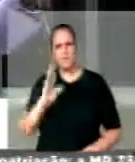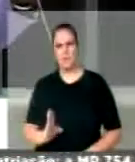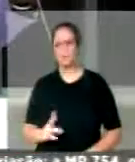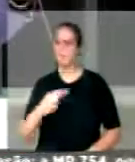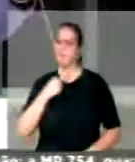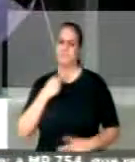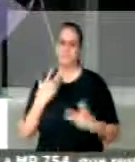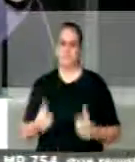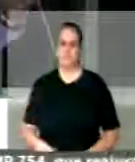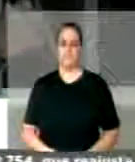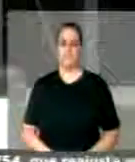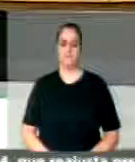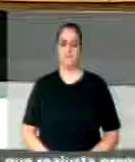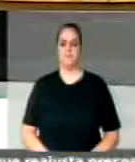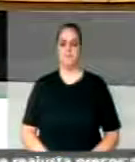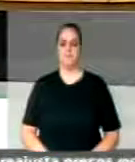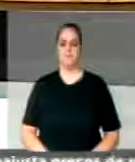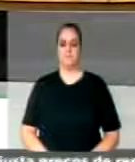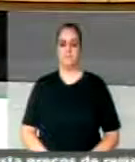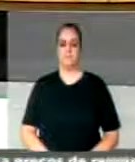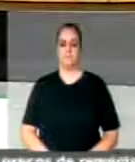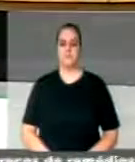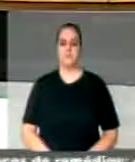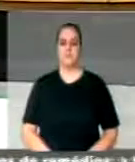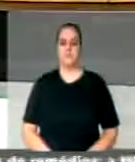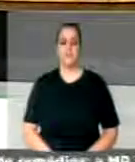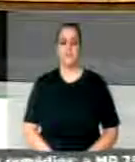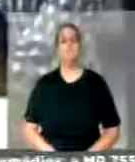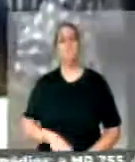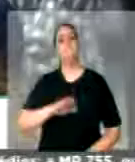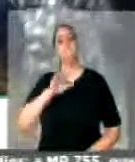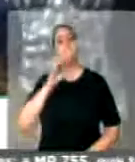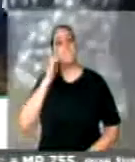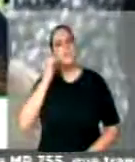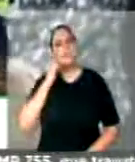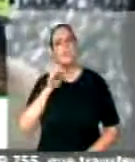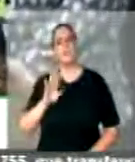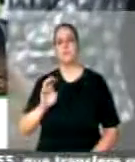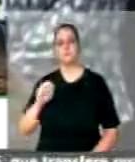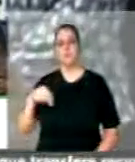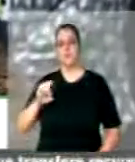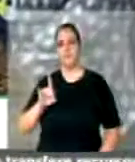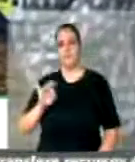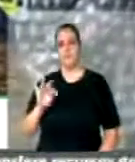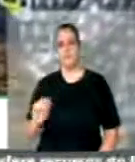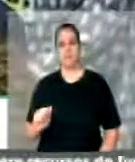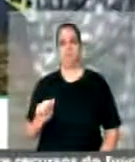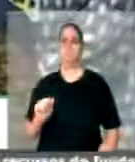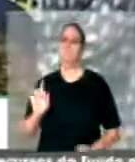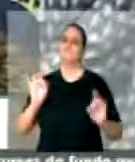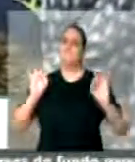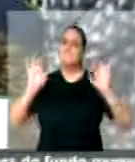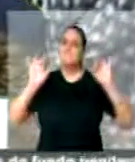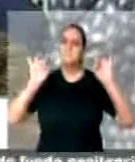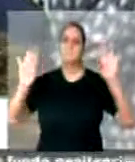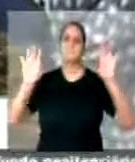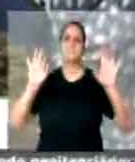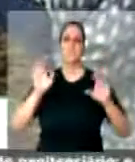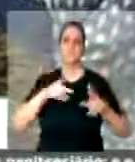deputado. Deputada Benedita, foi uma honra falar em homenagem às